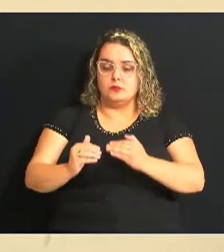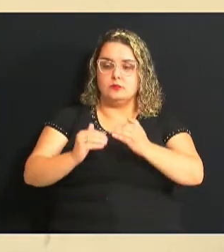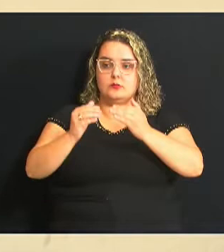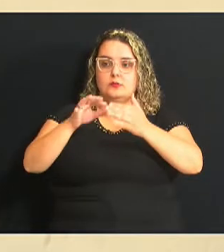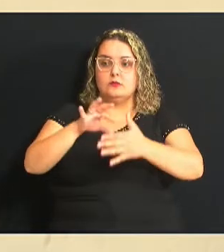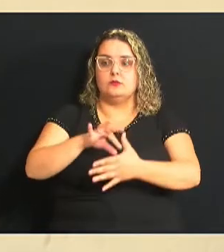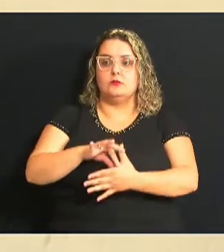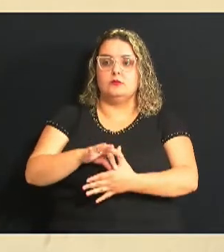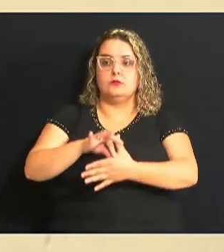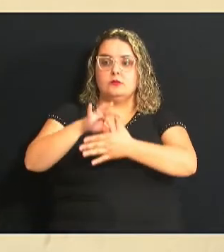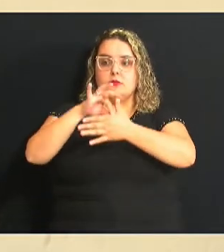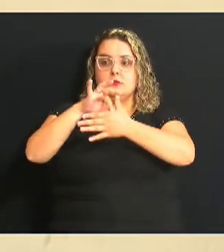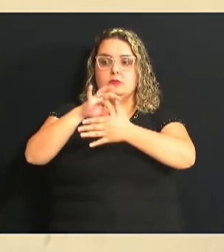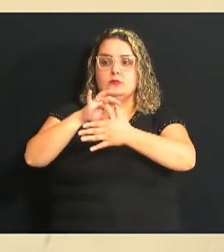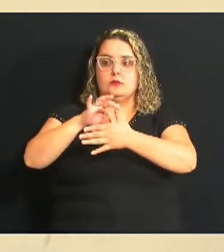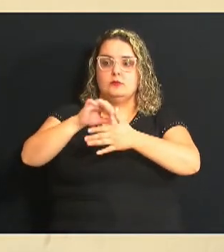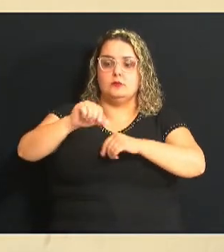líderes